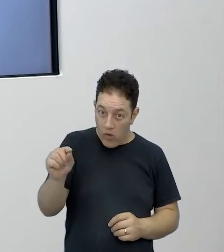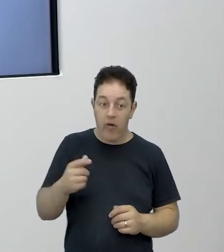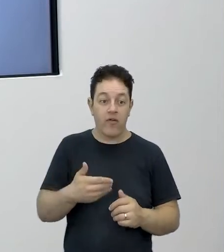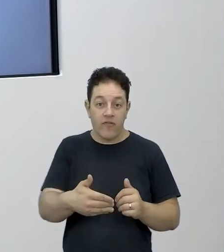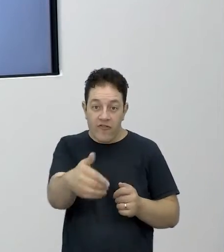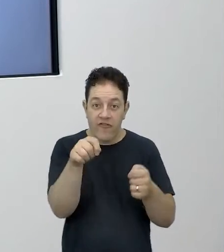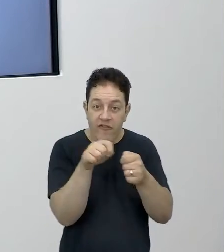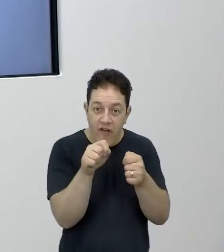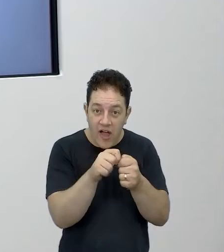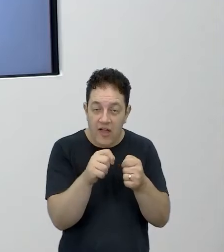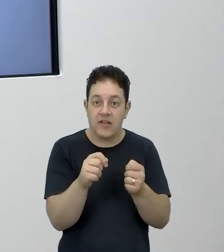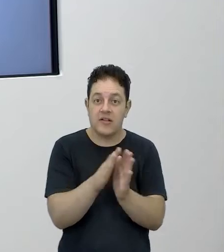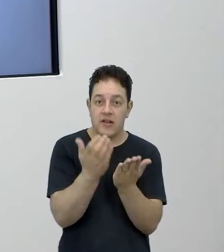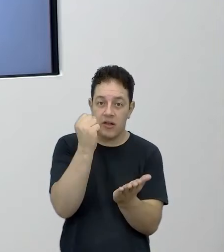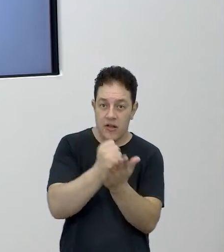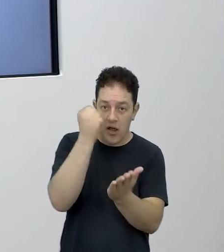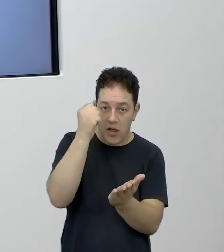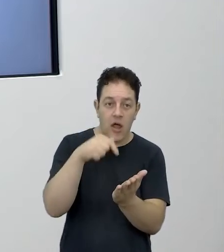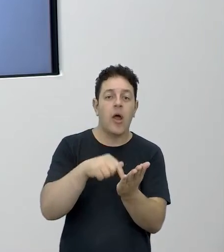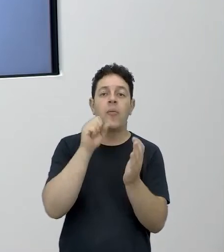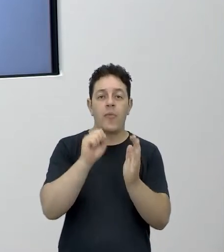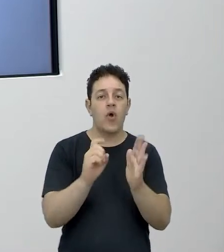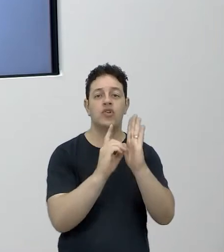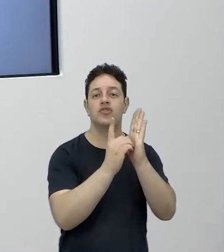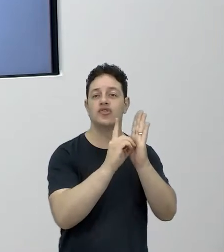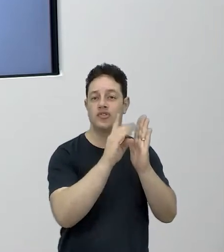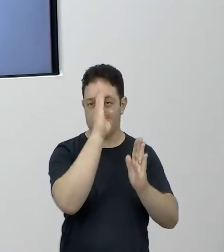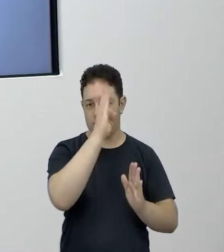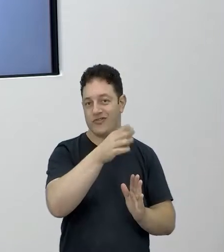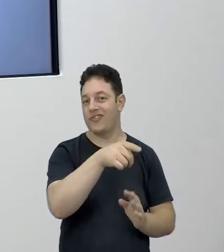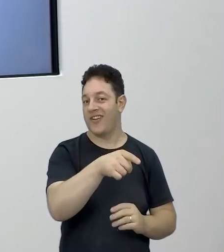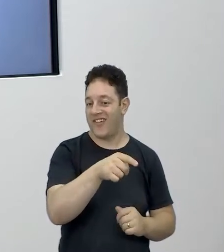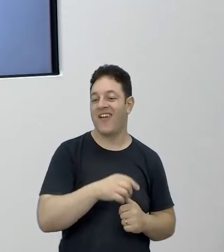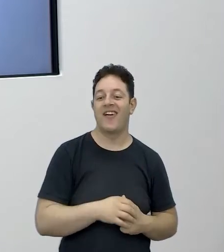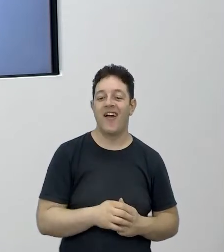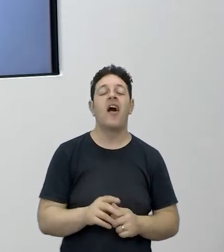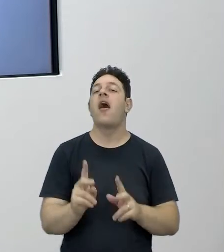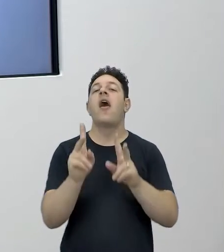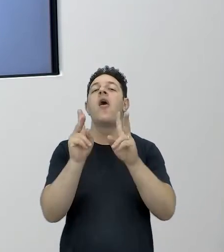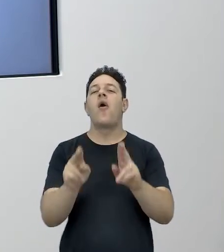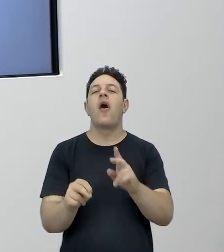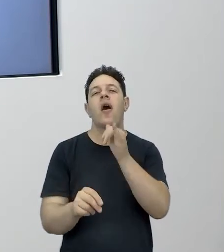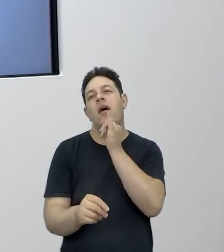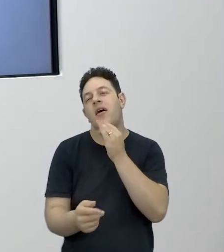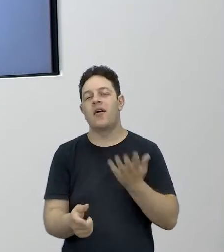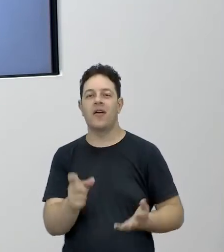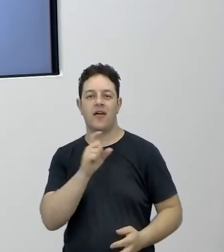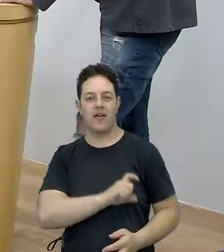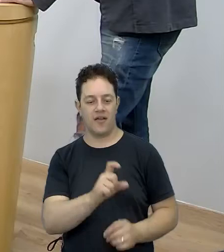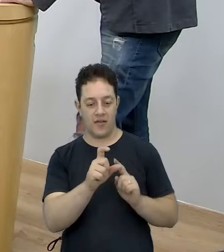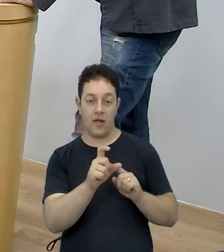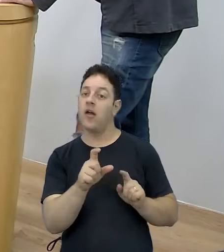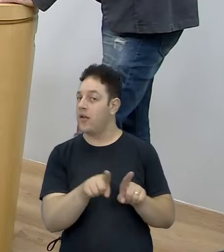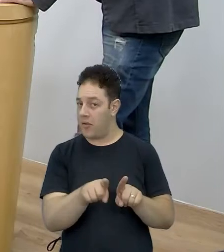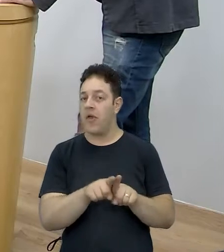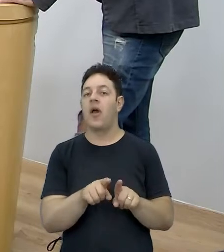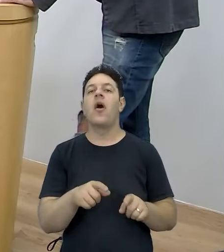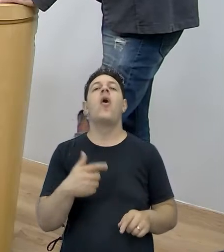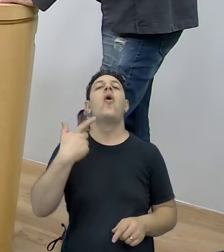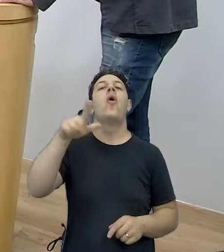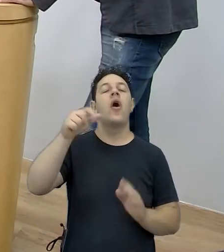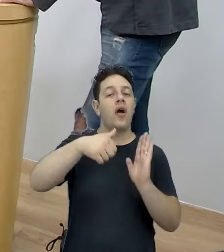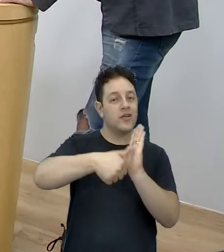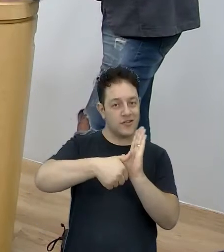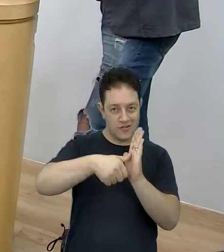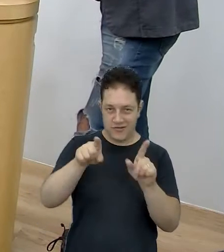já digitalmente. Assim como é, por exemplo, a carteira de habilitação. E agora a de identidade também,